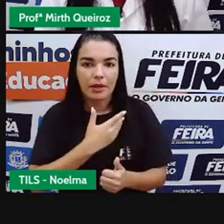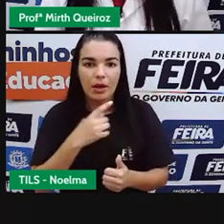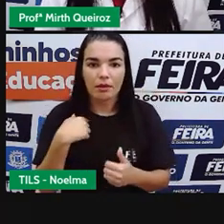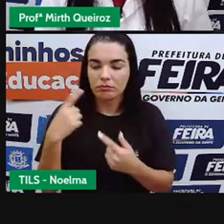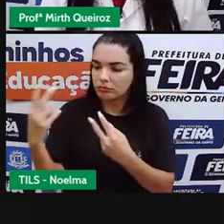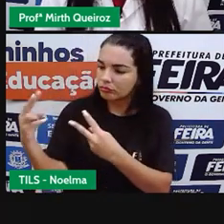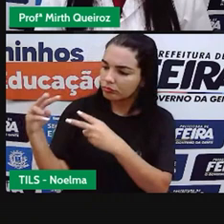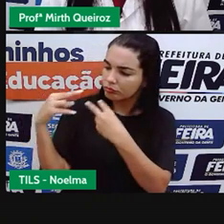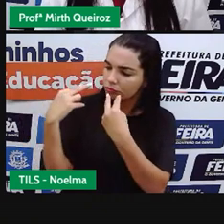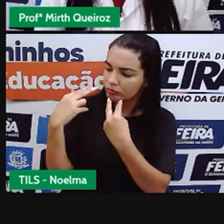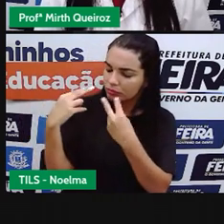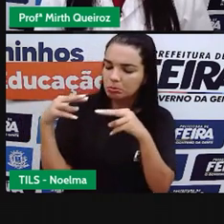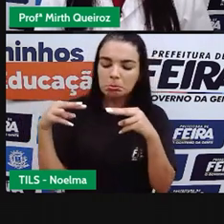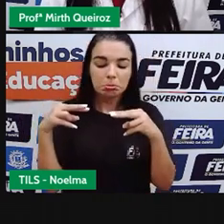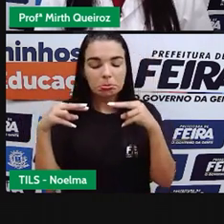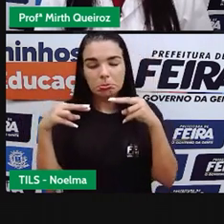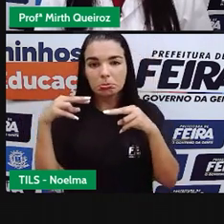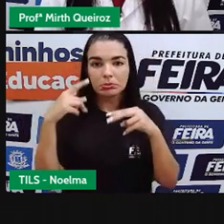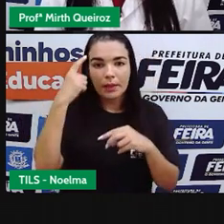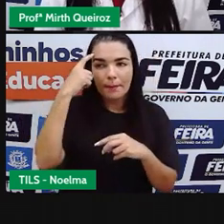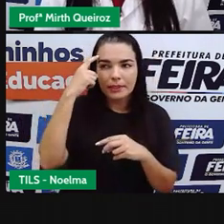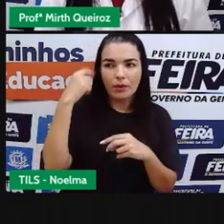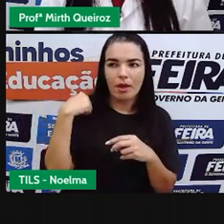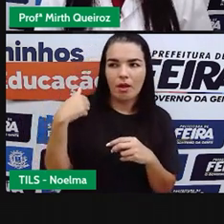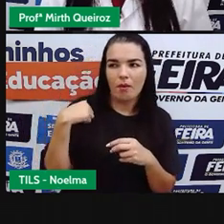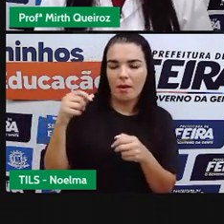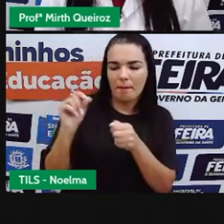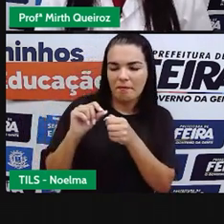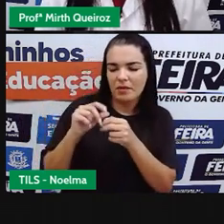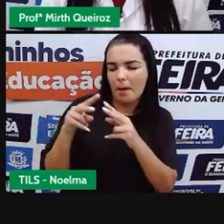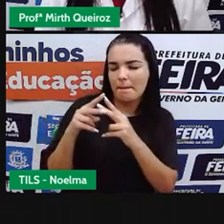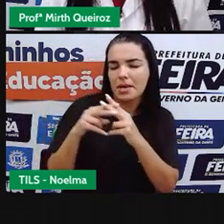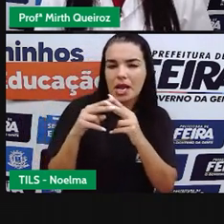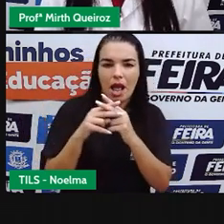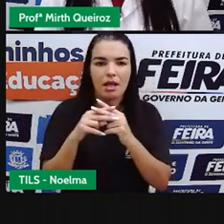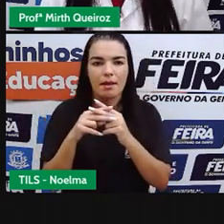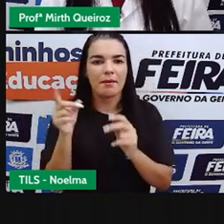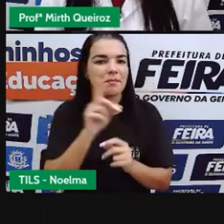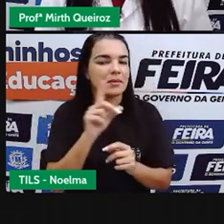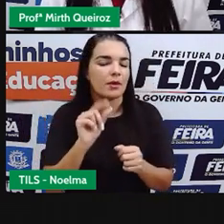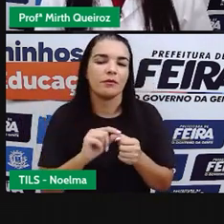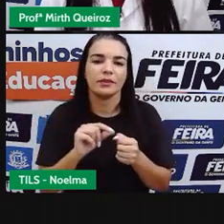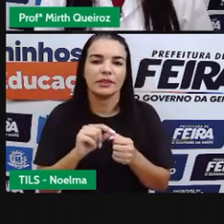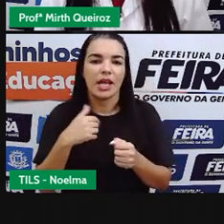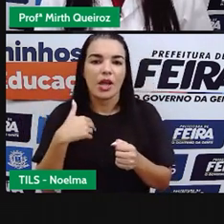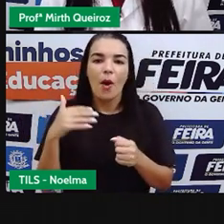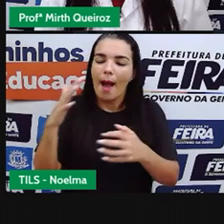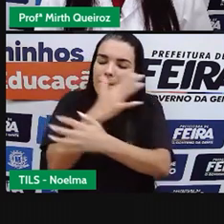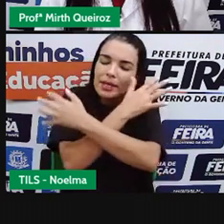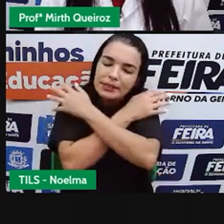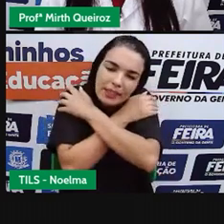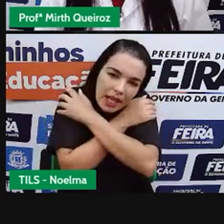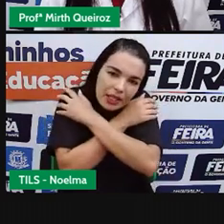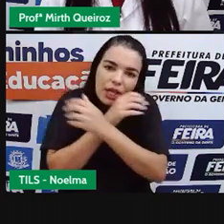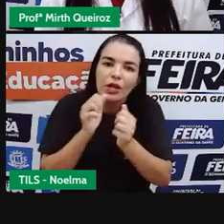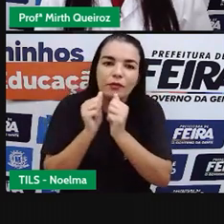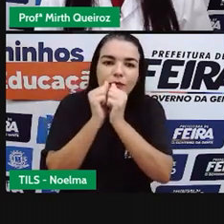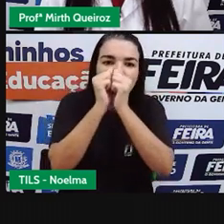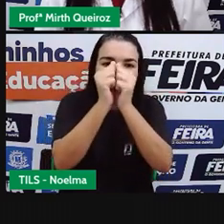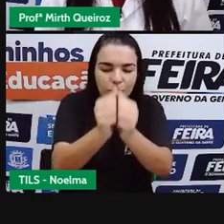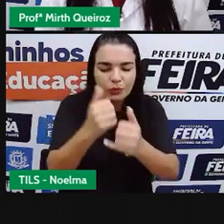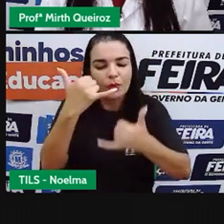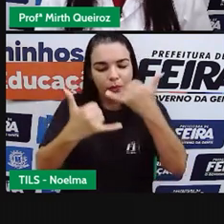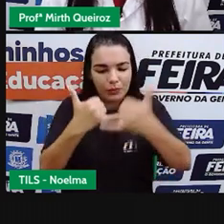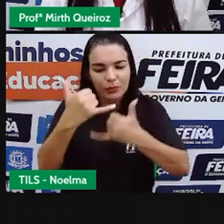me olhou desconfiado. Talvez achasse que eu ia brigar com ele. Não fiz isso. Eu o abracei e